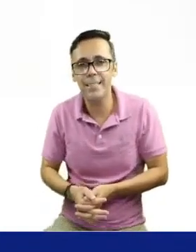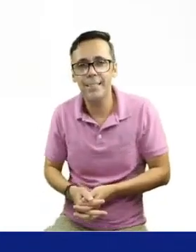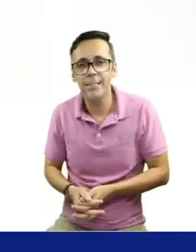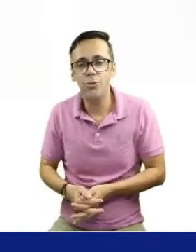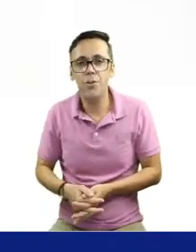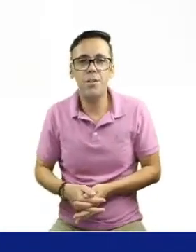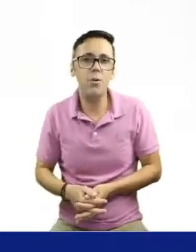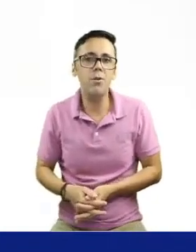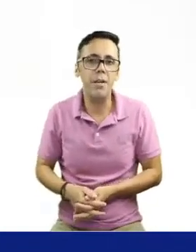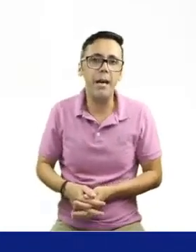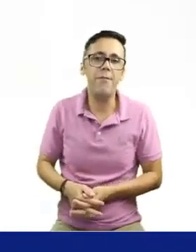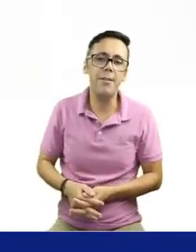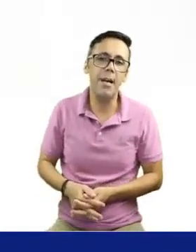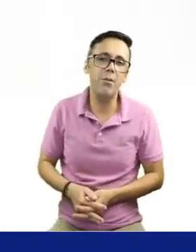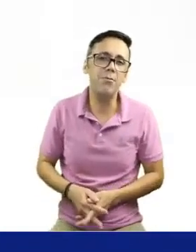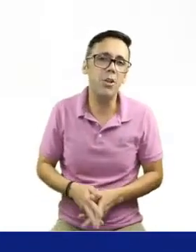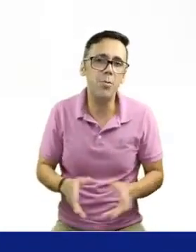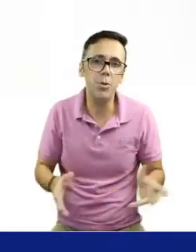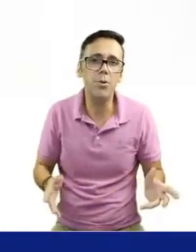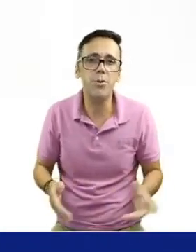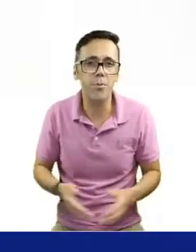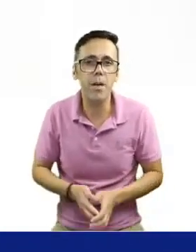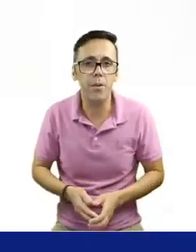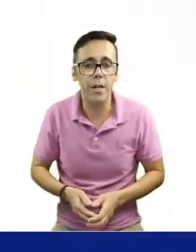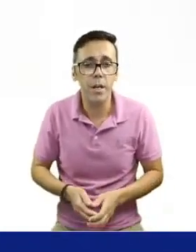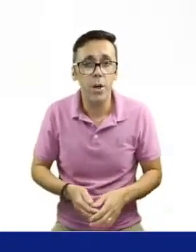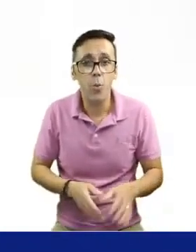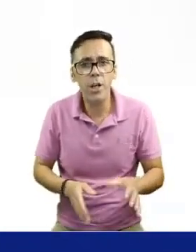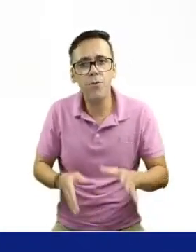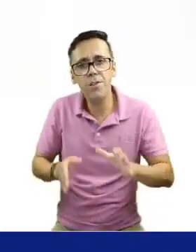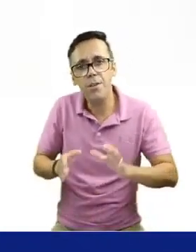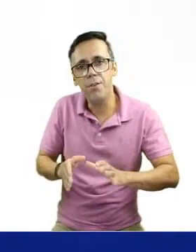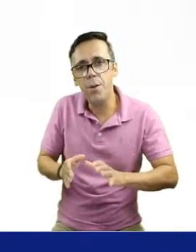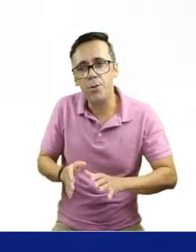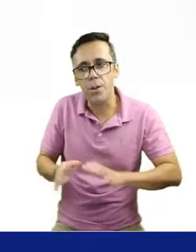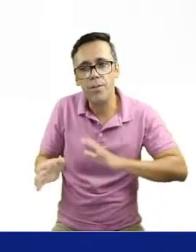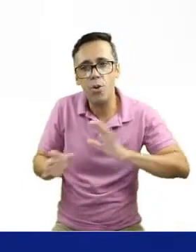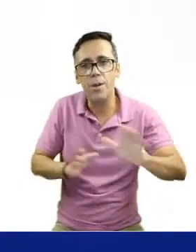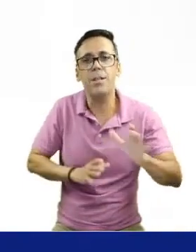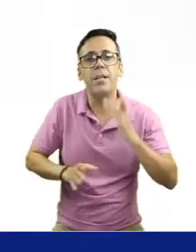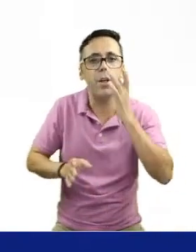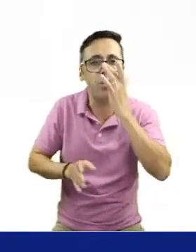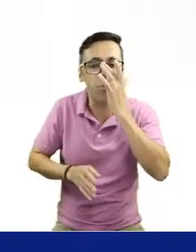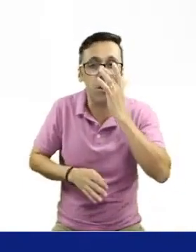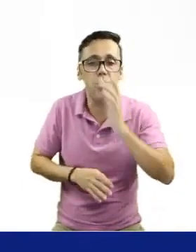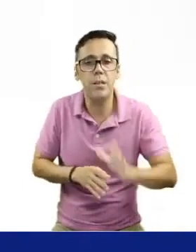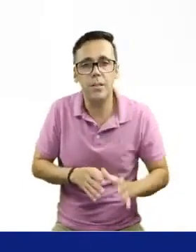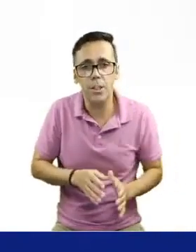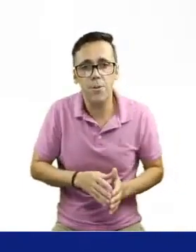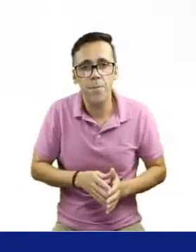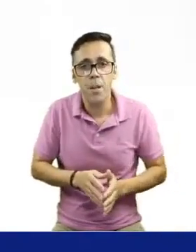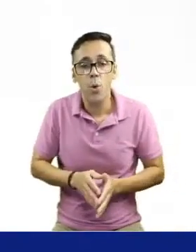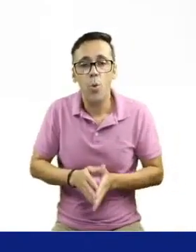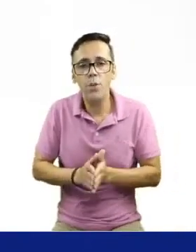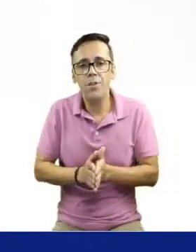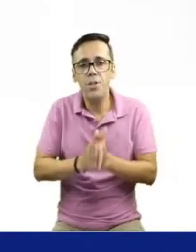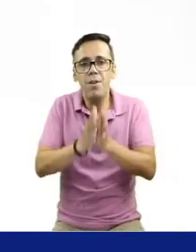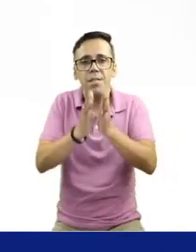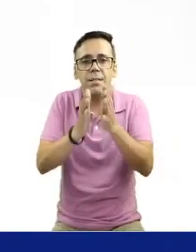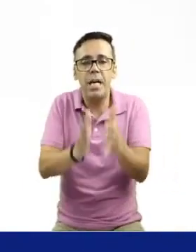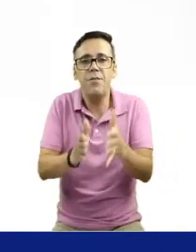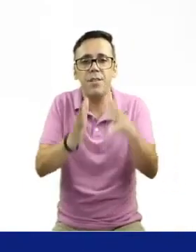feita você não consegue fazer ela com 20 minutos nela quando você fica só tava comentando aqui com os meninos mais cedo